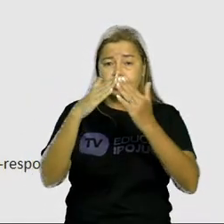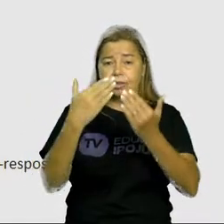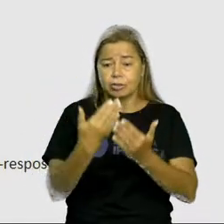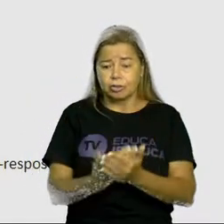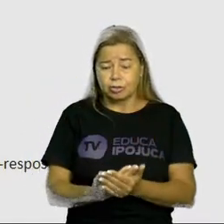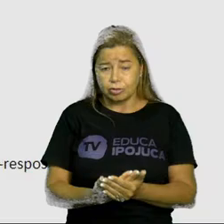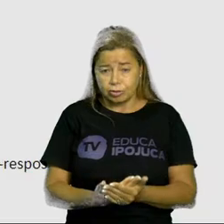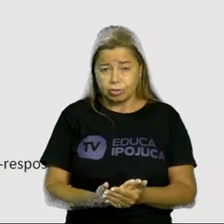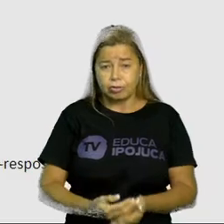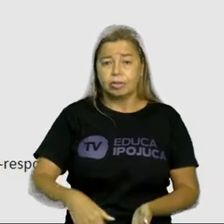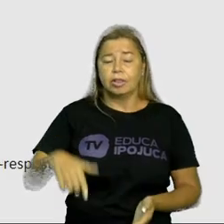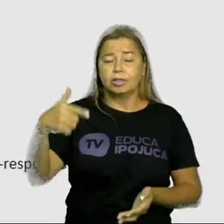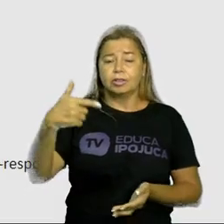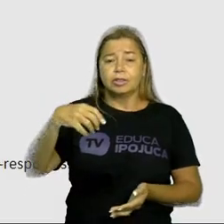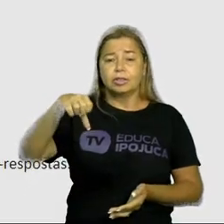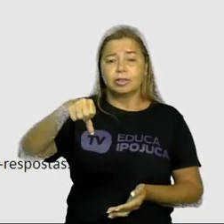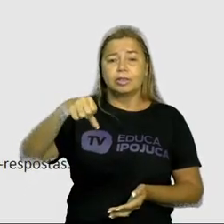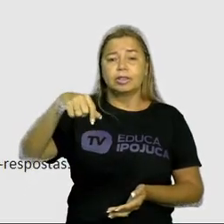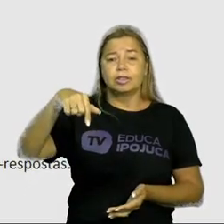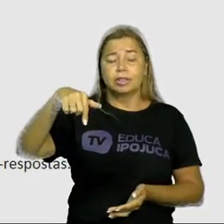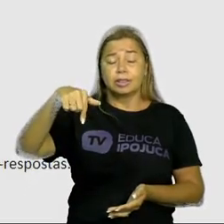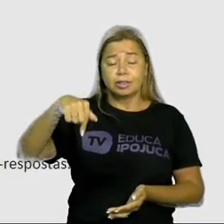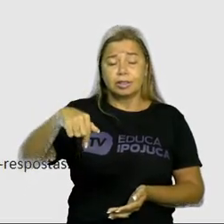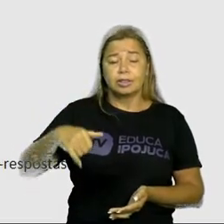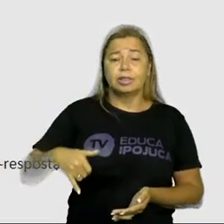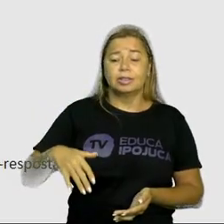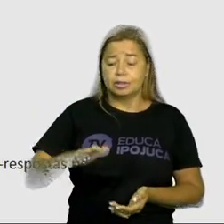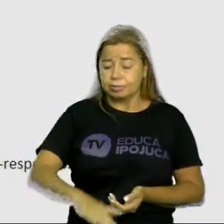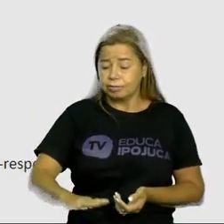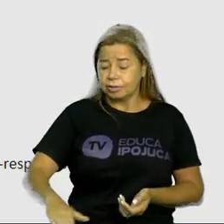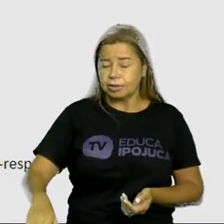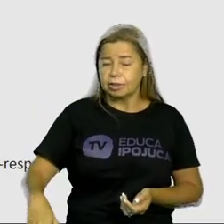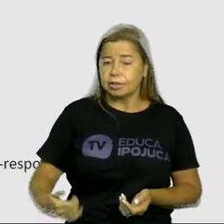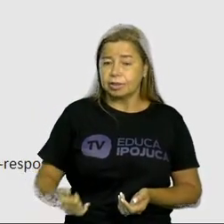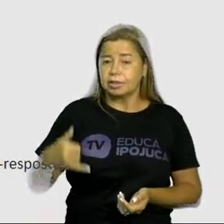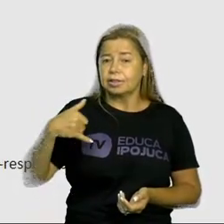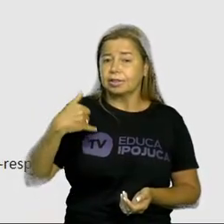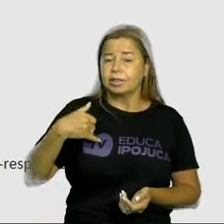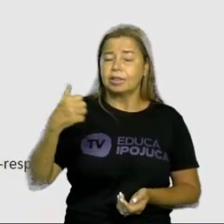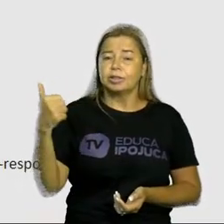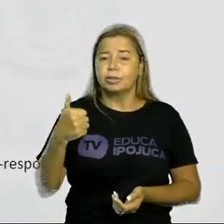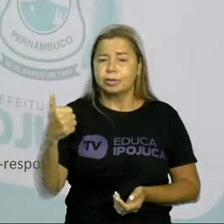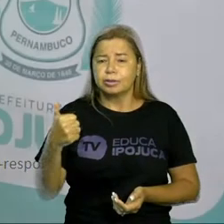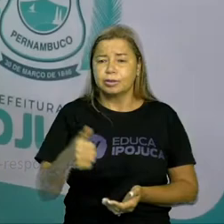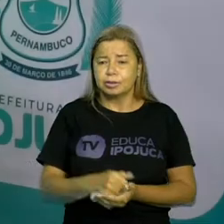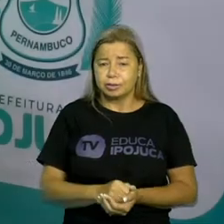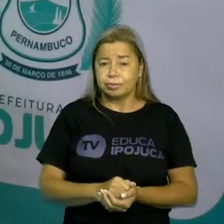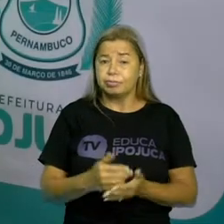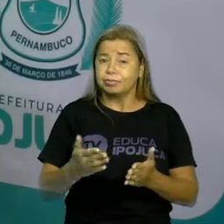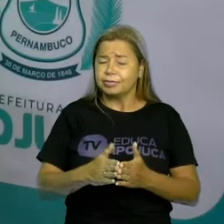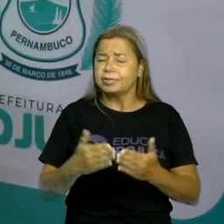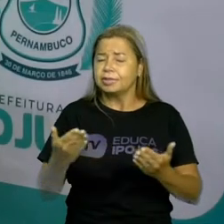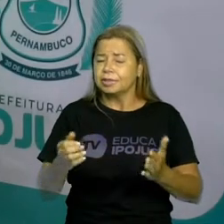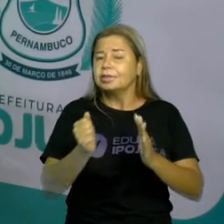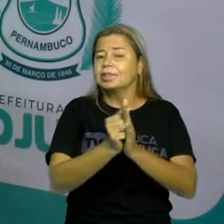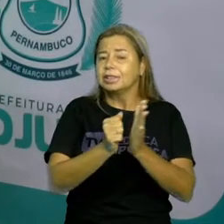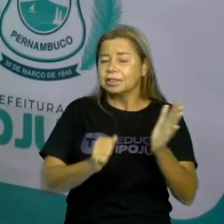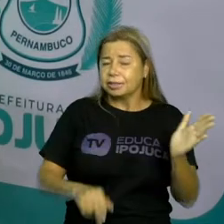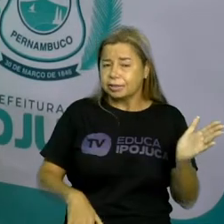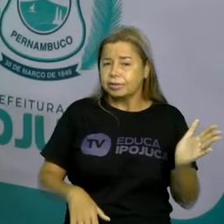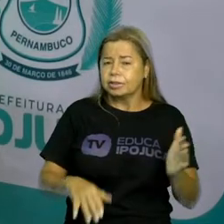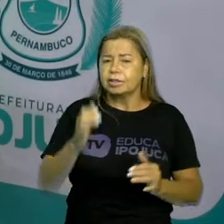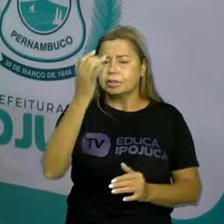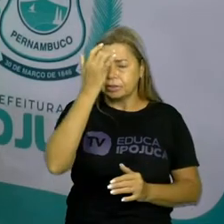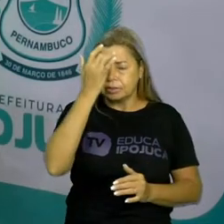297 crianças de 1 ano. Então, essa questão ela foi difícil. Se a gente prestar atenção no que está